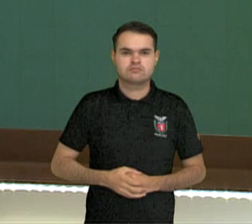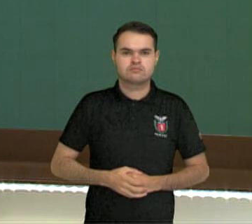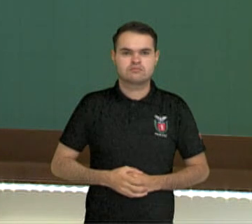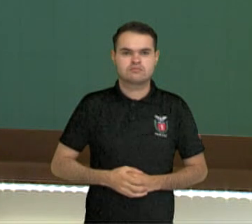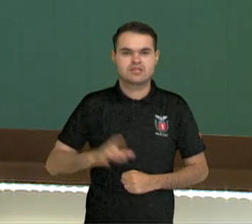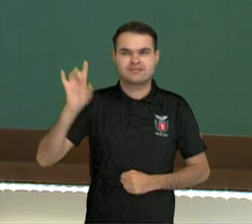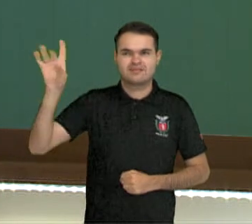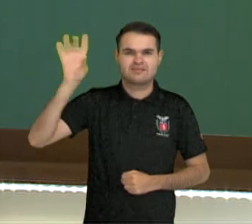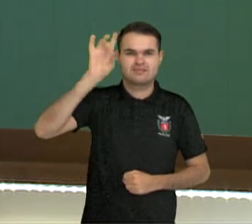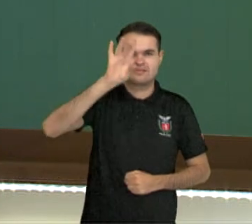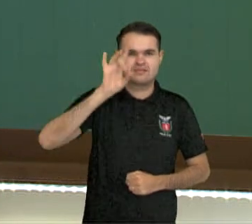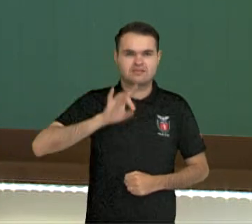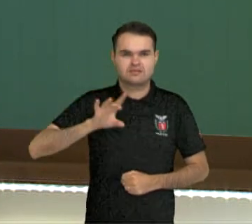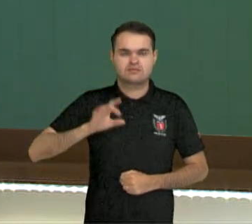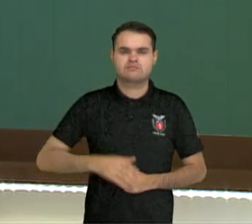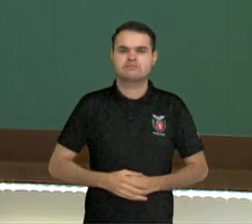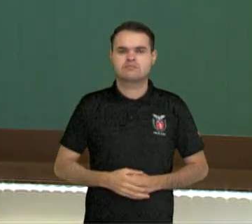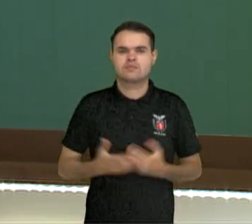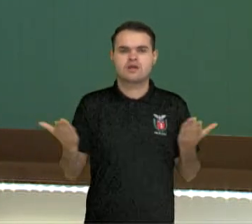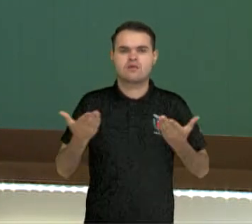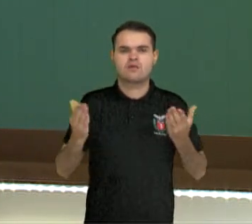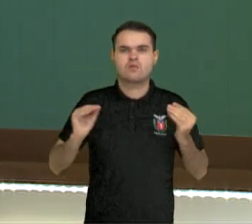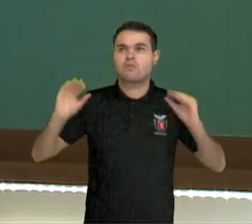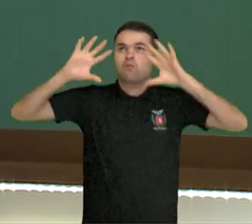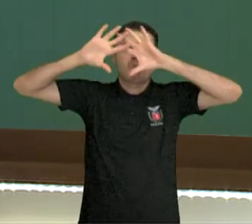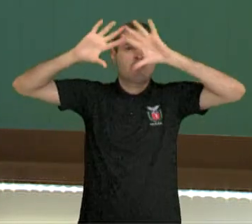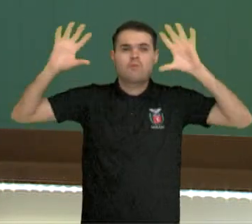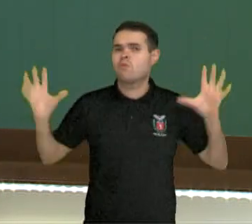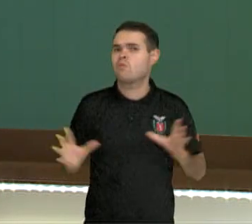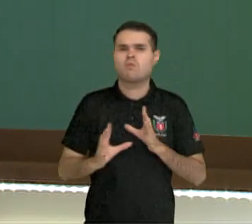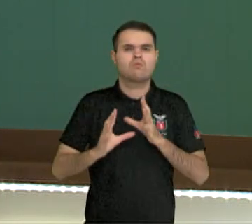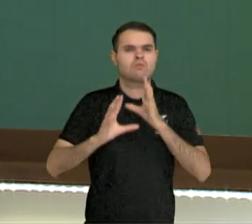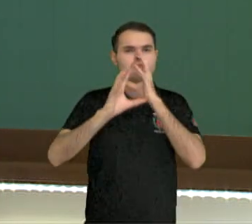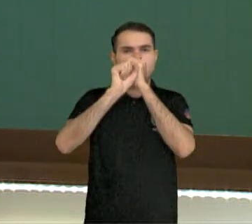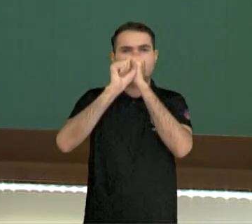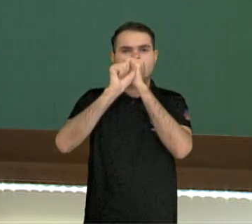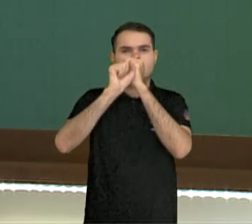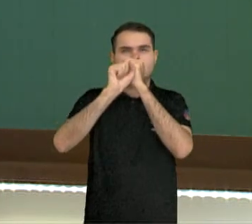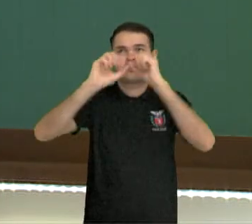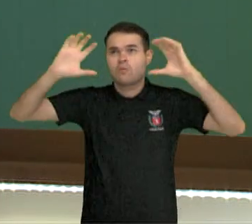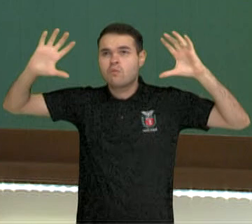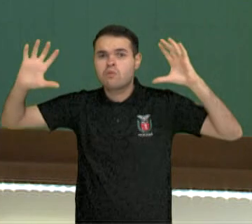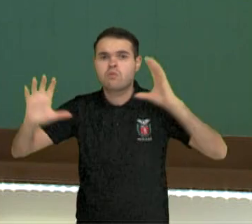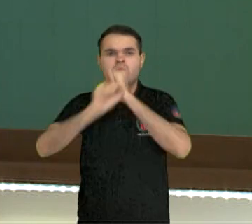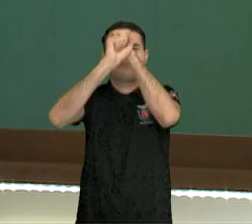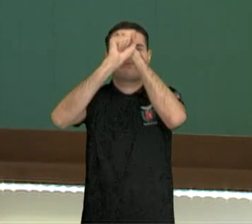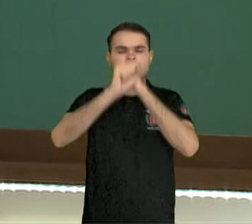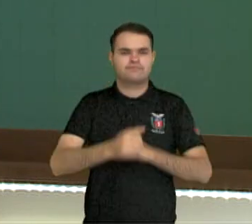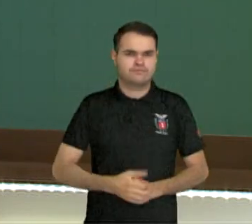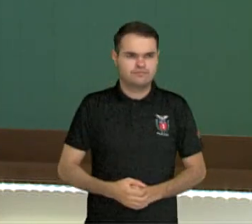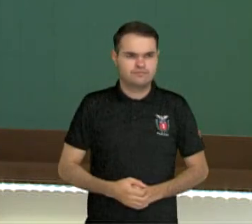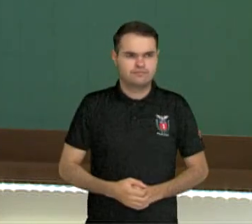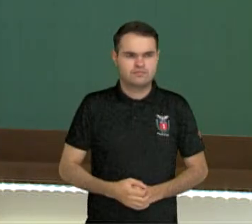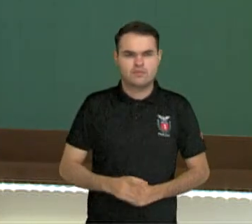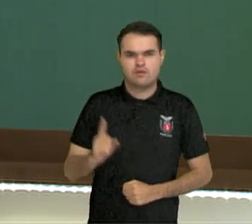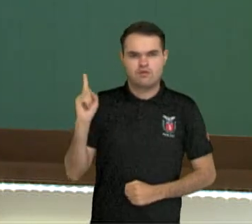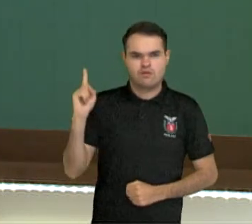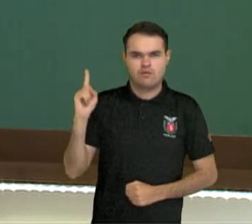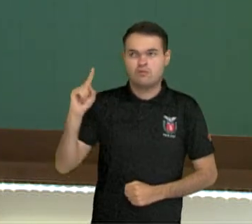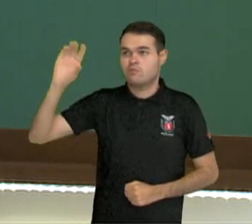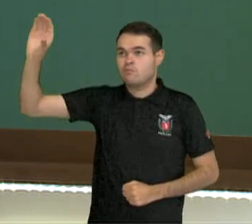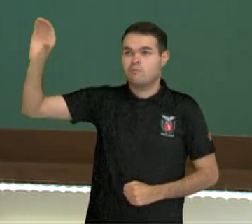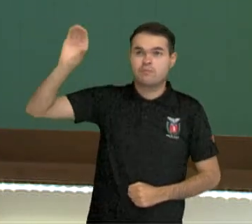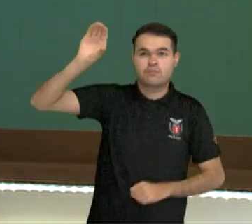cada um. O que eu preciso fazer para determinar a área do todo, ó? A gente junta tudo. E eu fiz as 2 junções aqui, olha. A